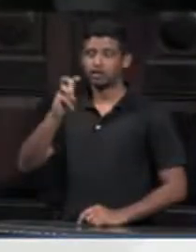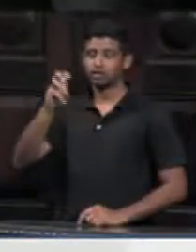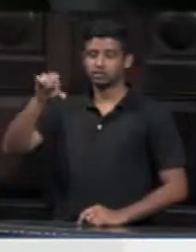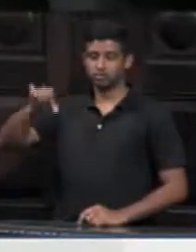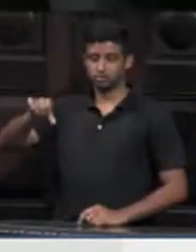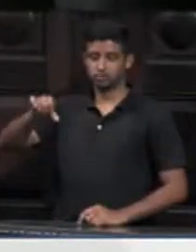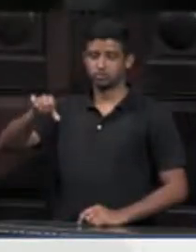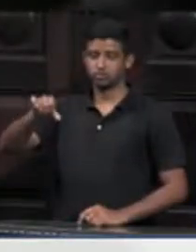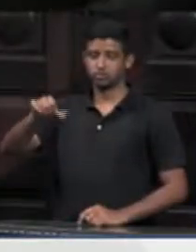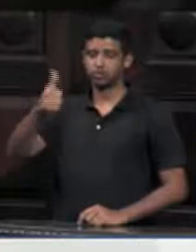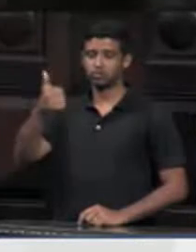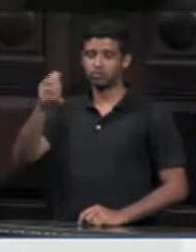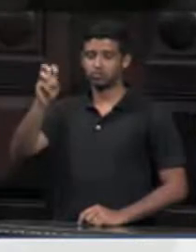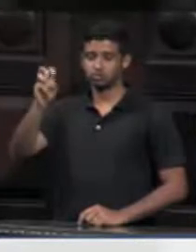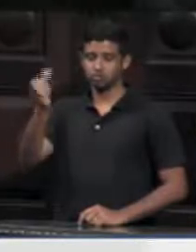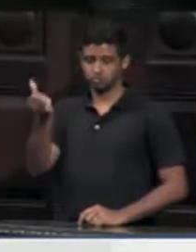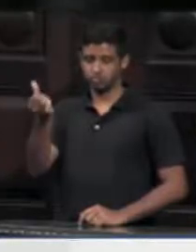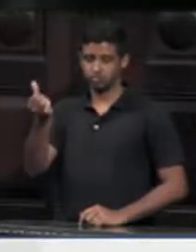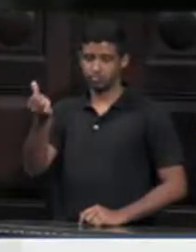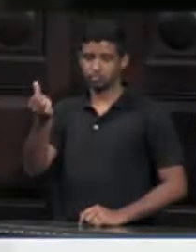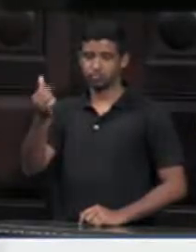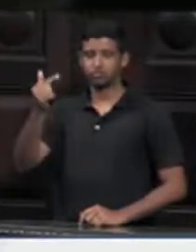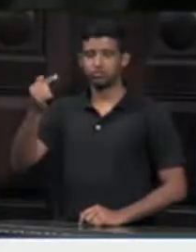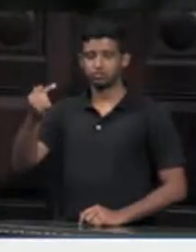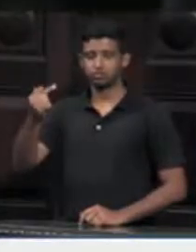59, 156,